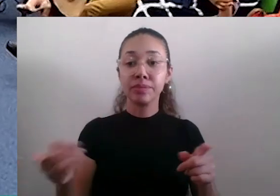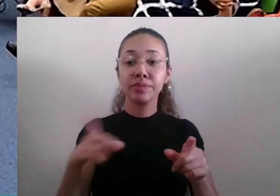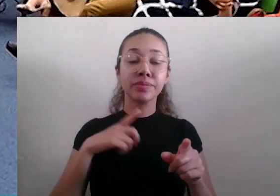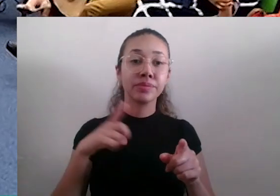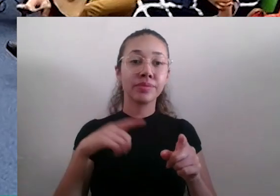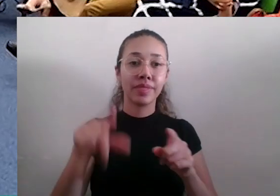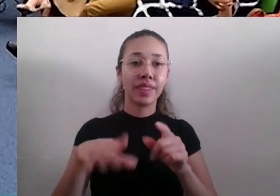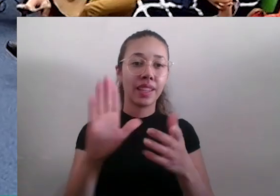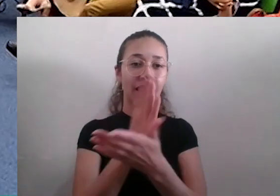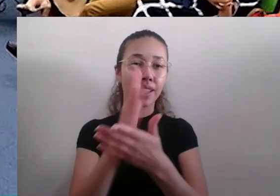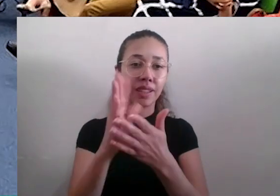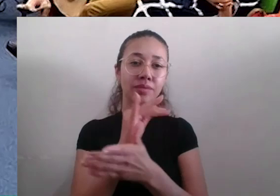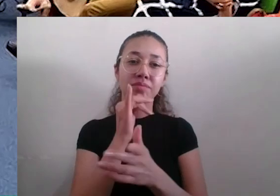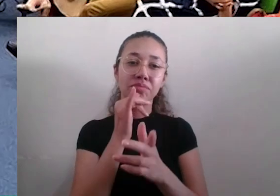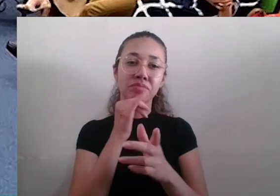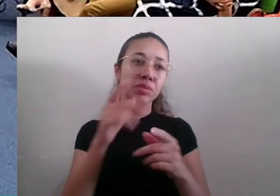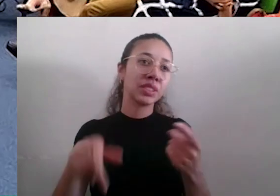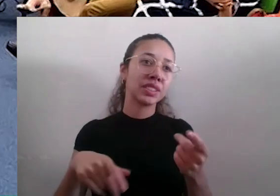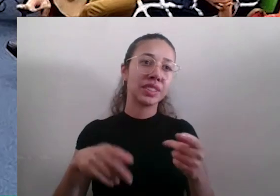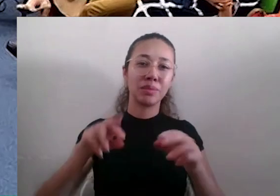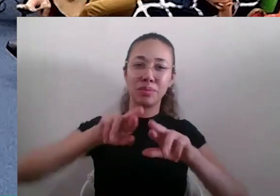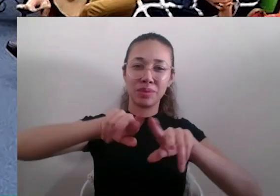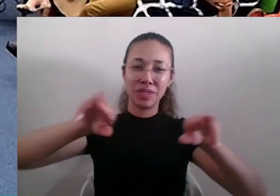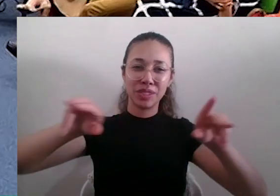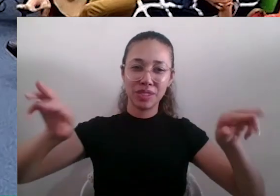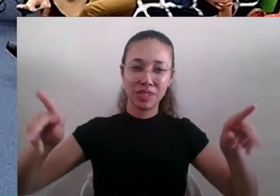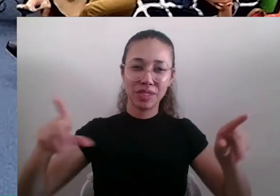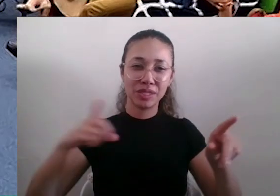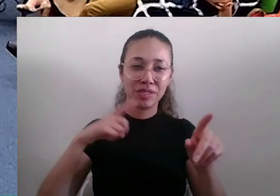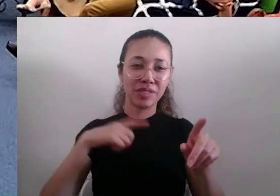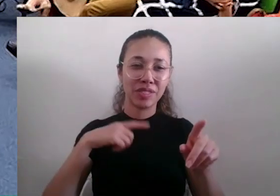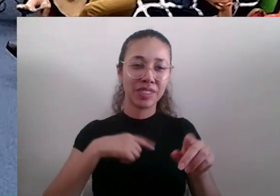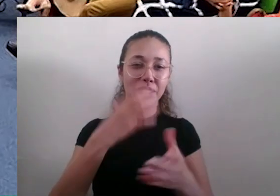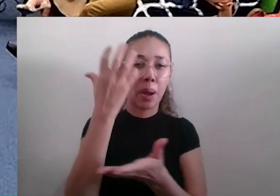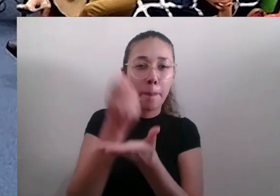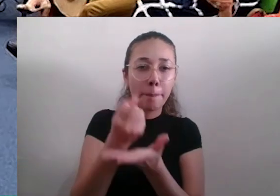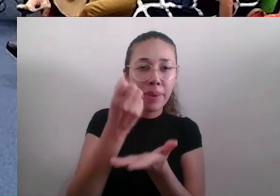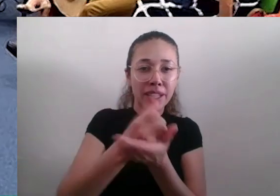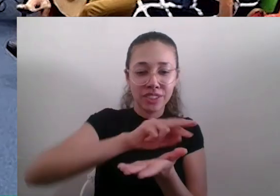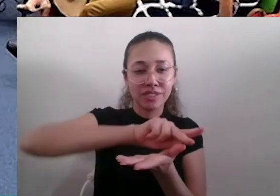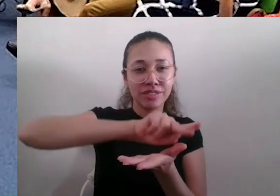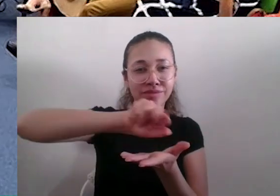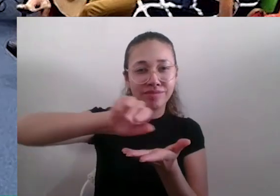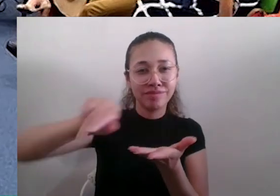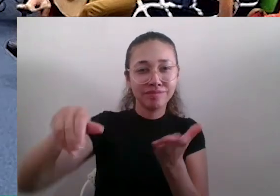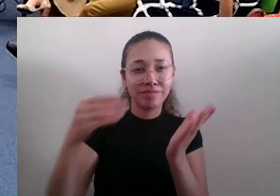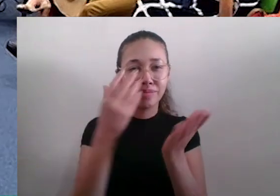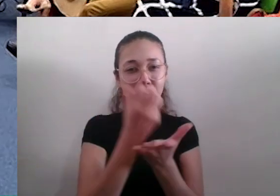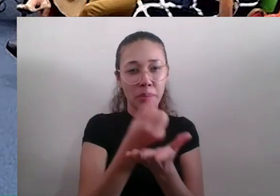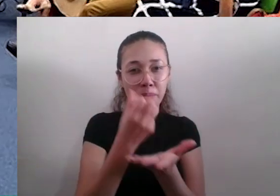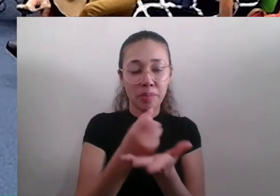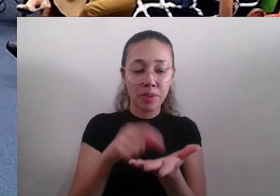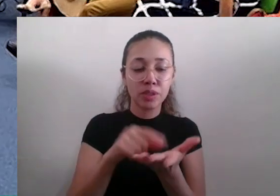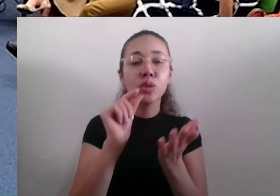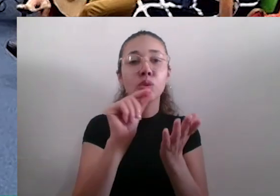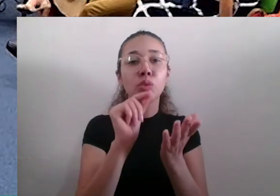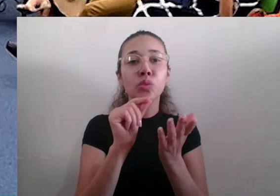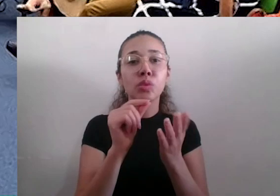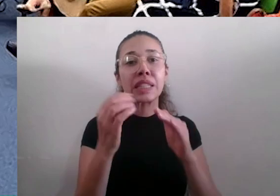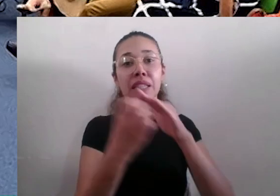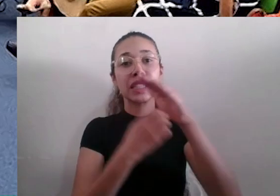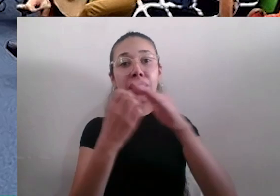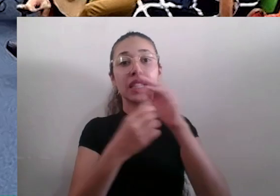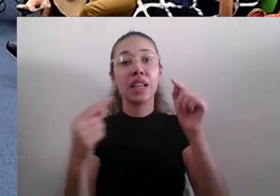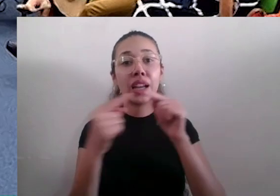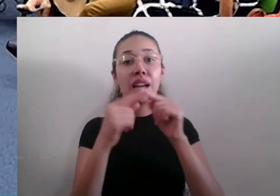podcast Spotify Apple cast Box seja lá onde for São ã não são empresas de conteúdo são empresas